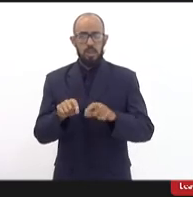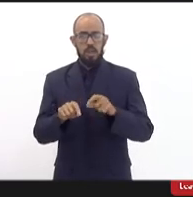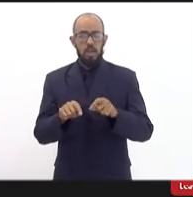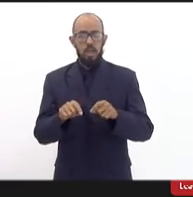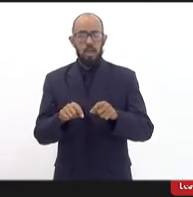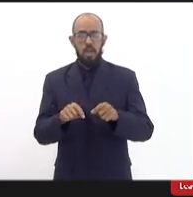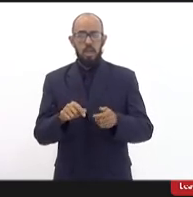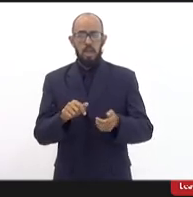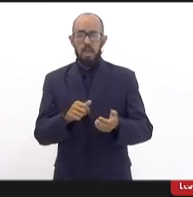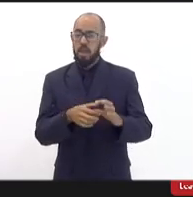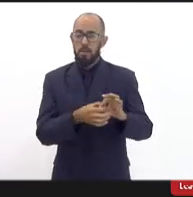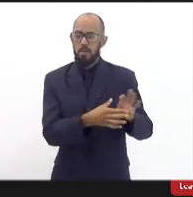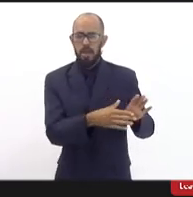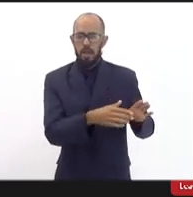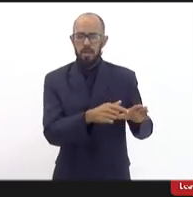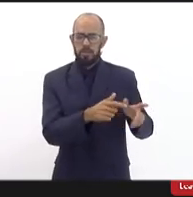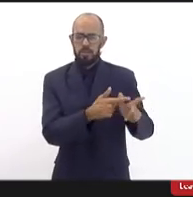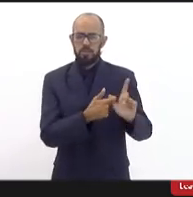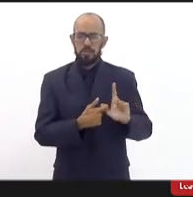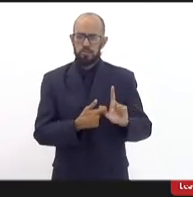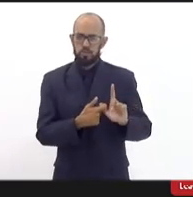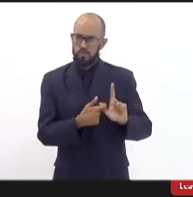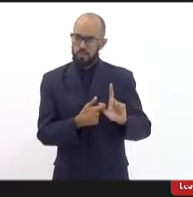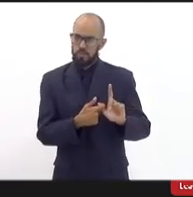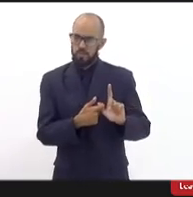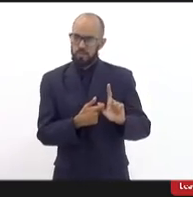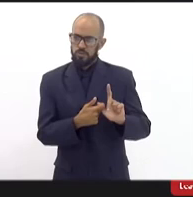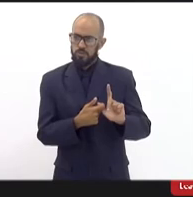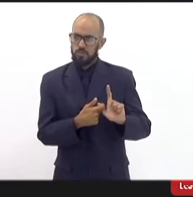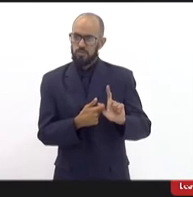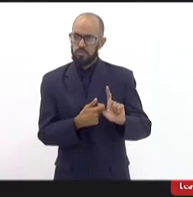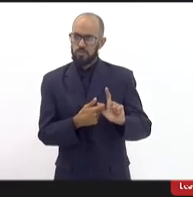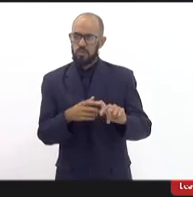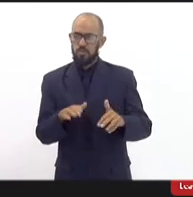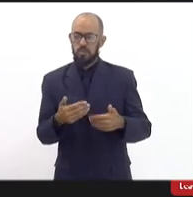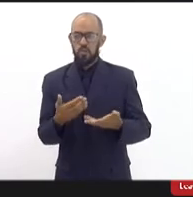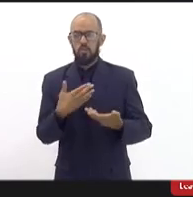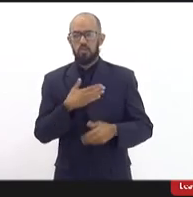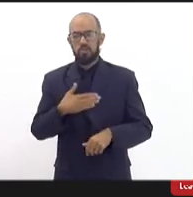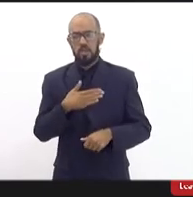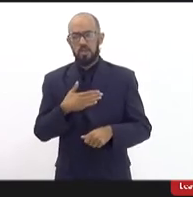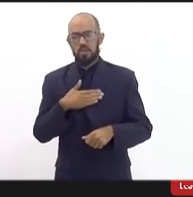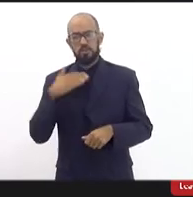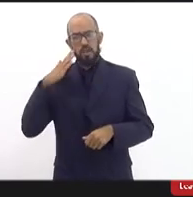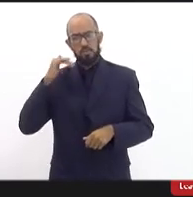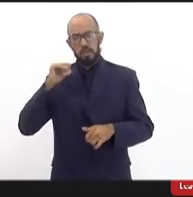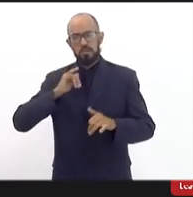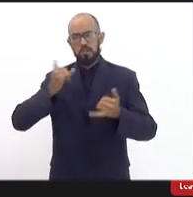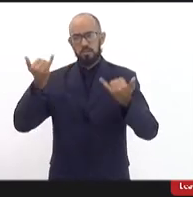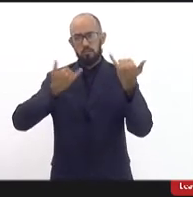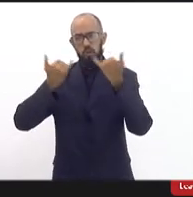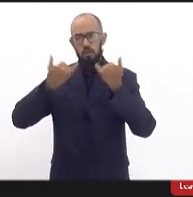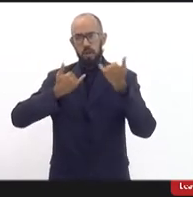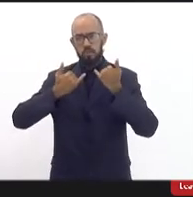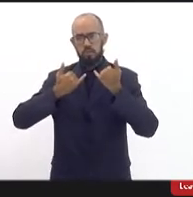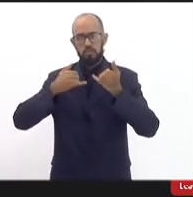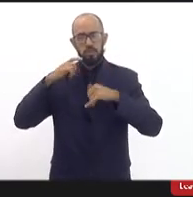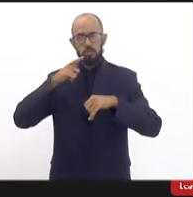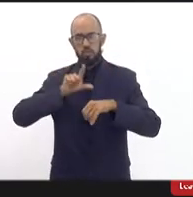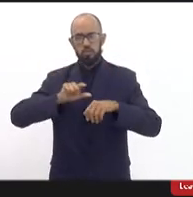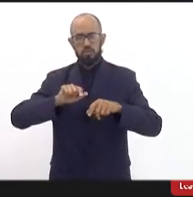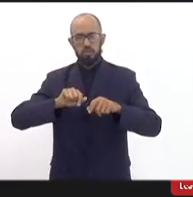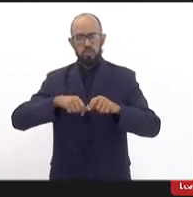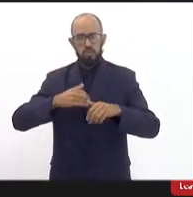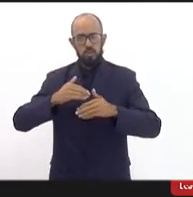dívidas. Então, eu gostaria de saber essas informações para a gente ir formulando